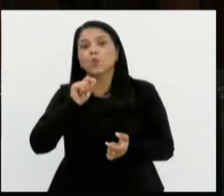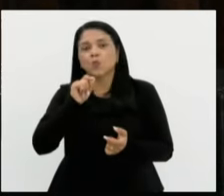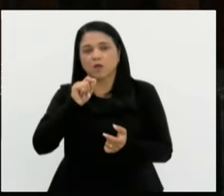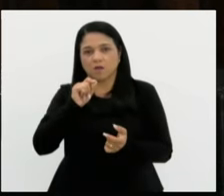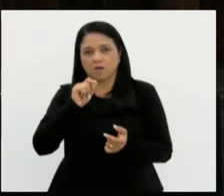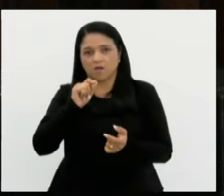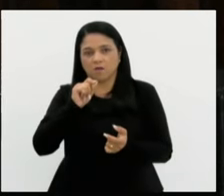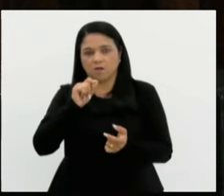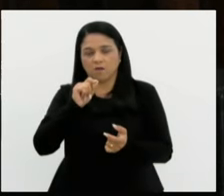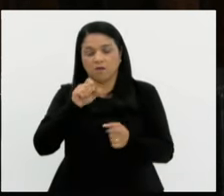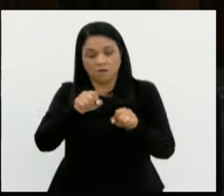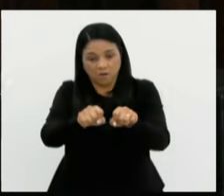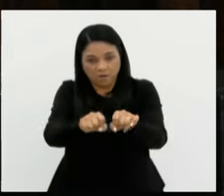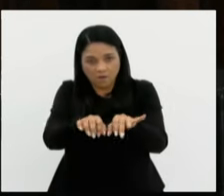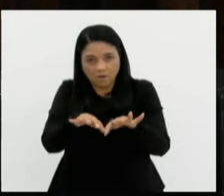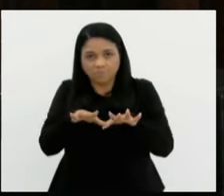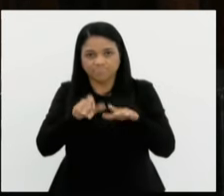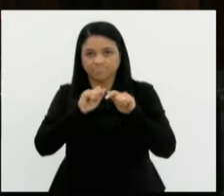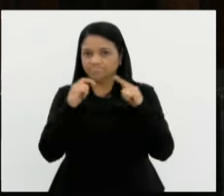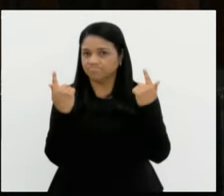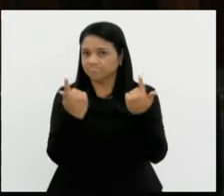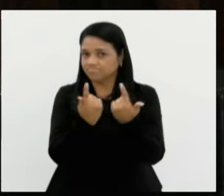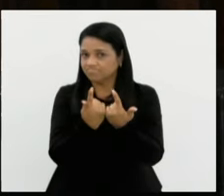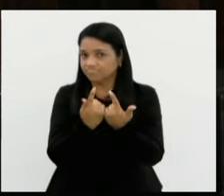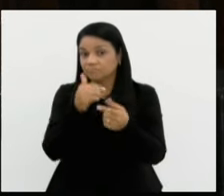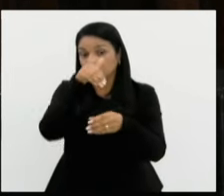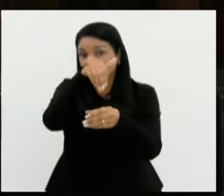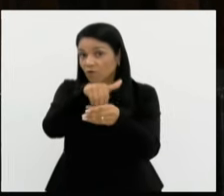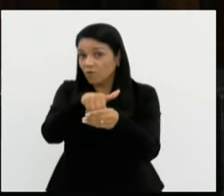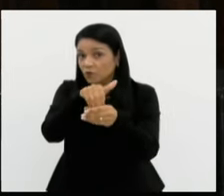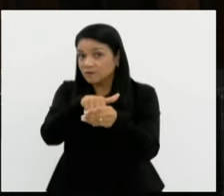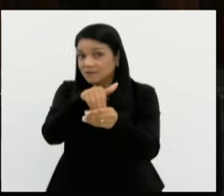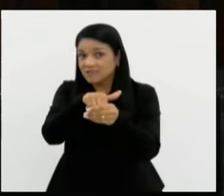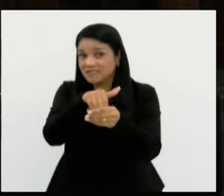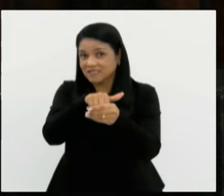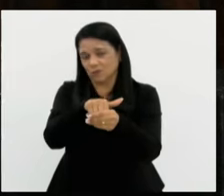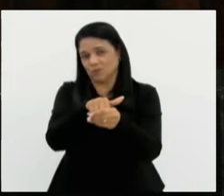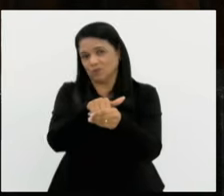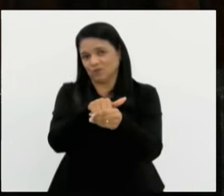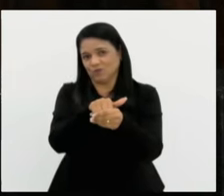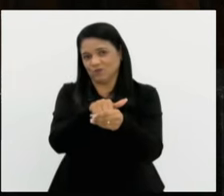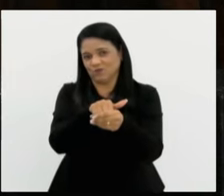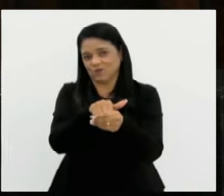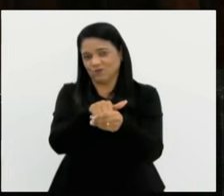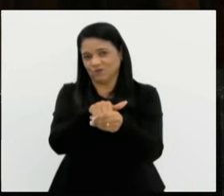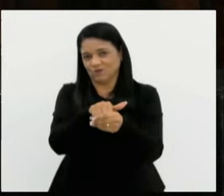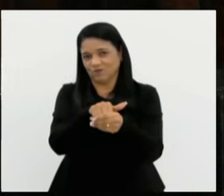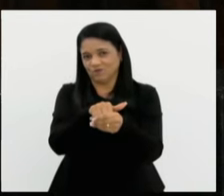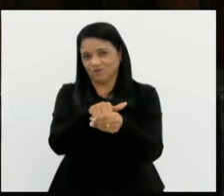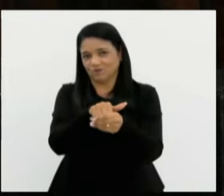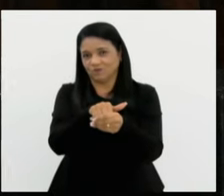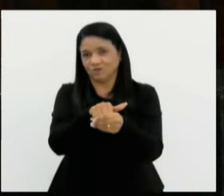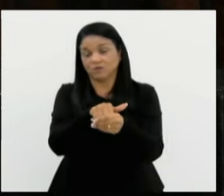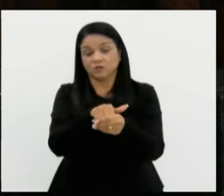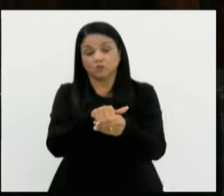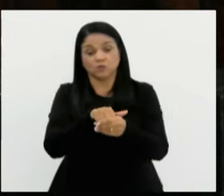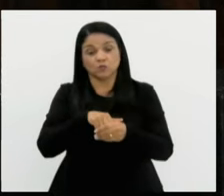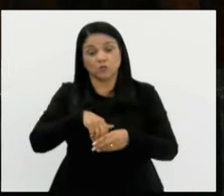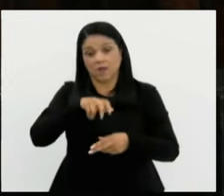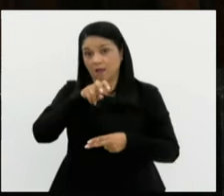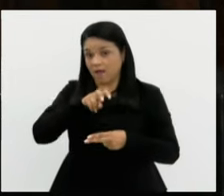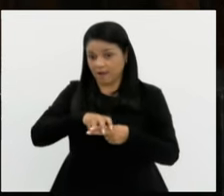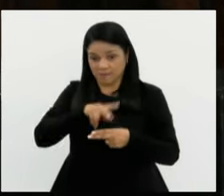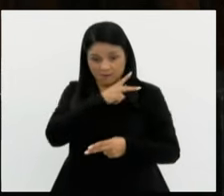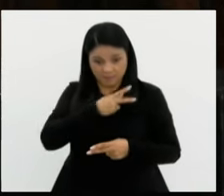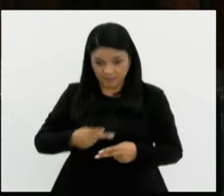máxima do Parlamento Fluminense. Nada do que está acontecendo aqui é maior do Parlamento Fluminense. A sua cadeira de presidente não é maior do que